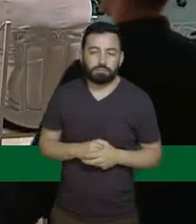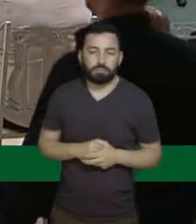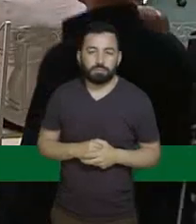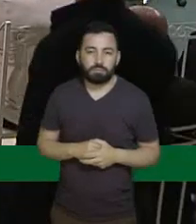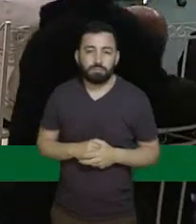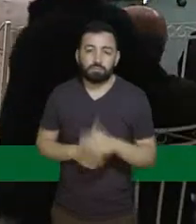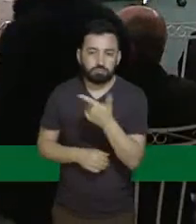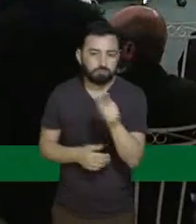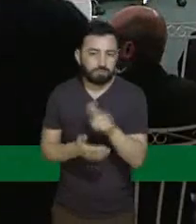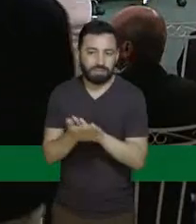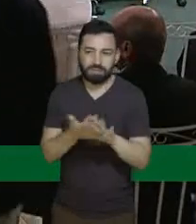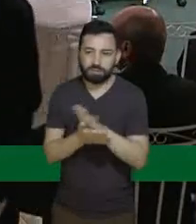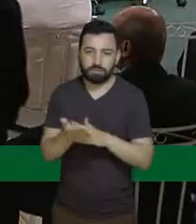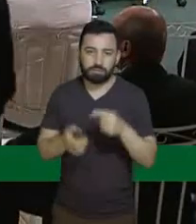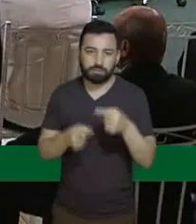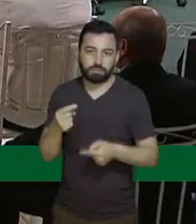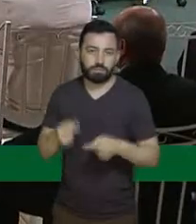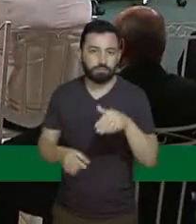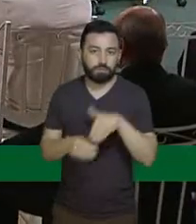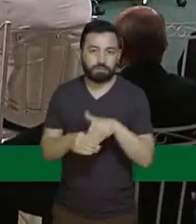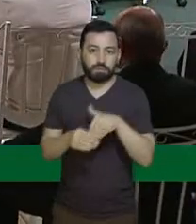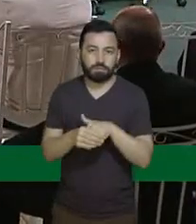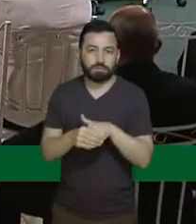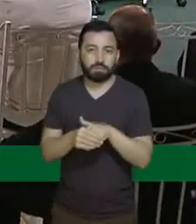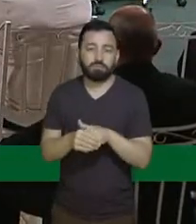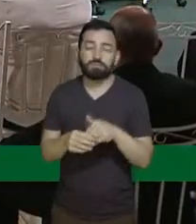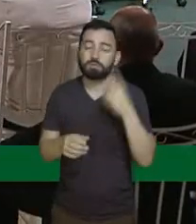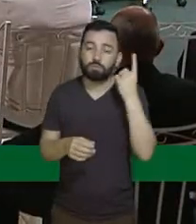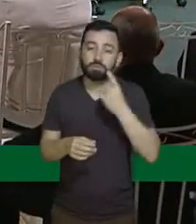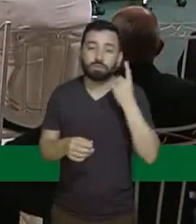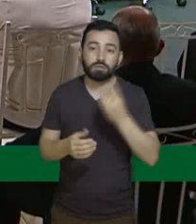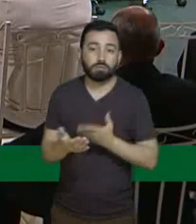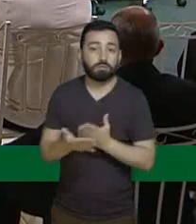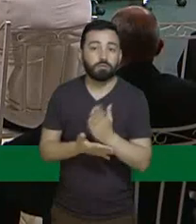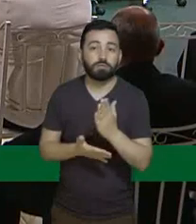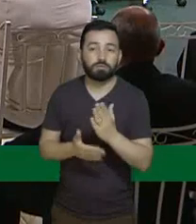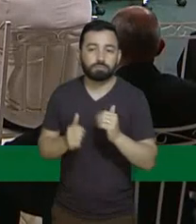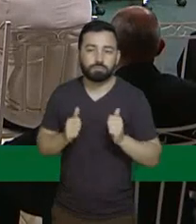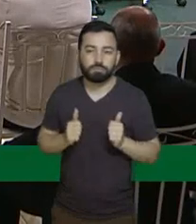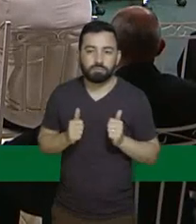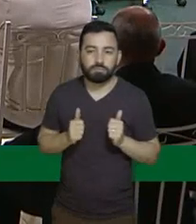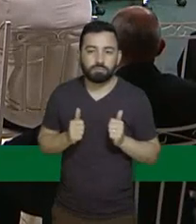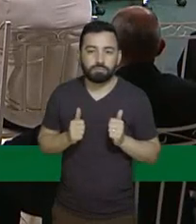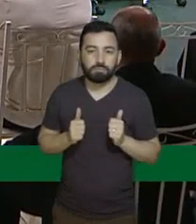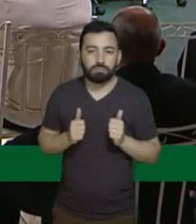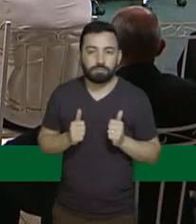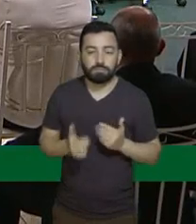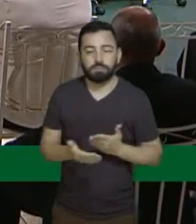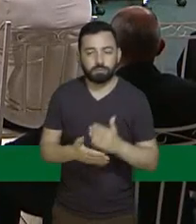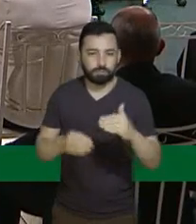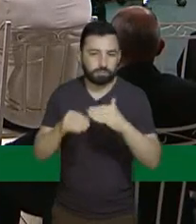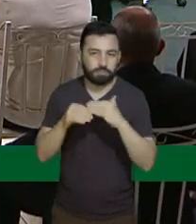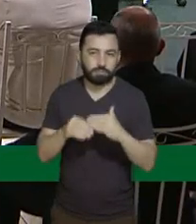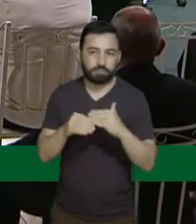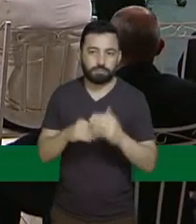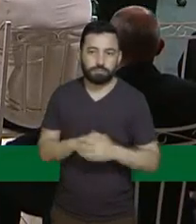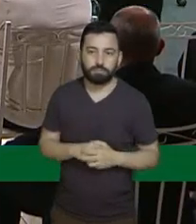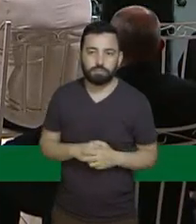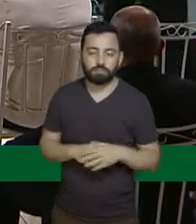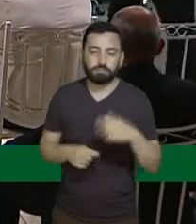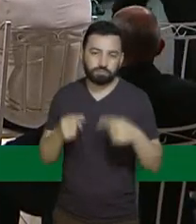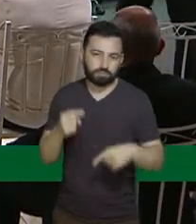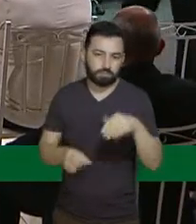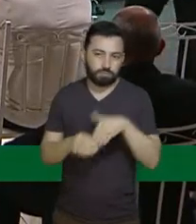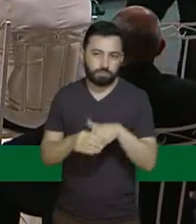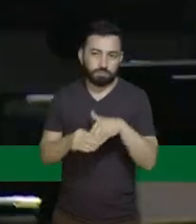Não havendo mais quem queira discutir, em votação. Deputados que aprovam, permaneçam como se encontram. Aprovado por unanimidade. Discussão e